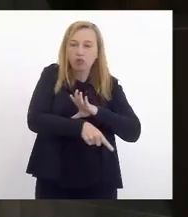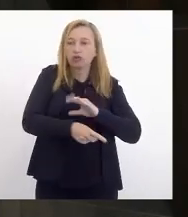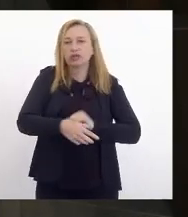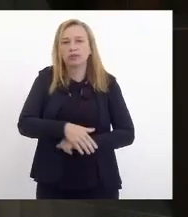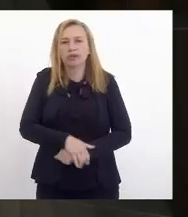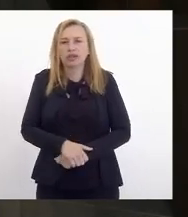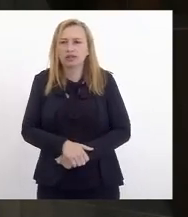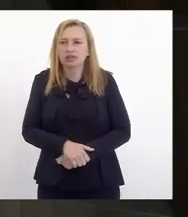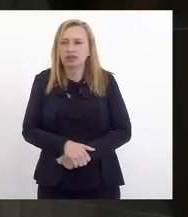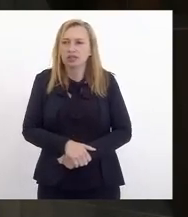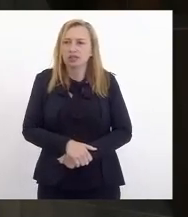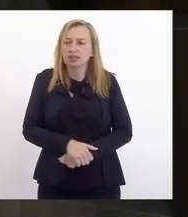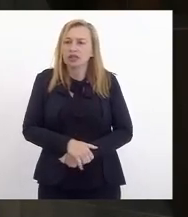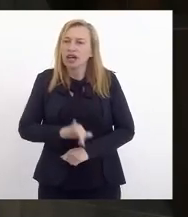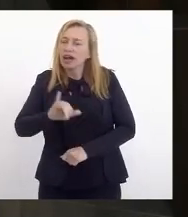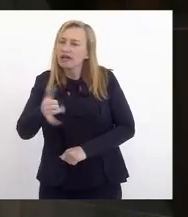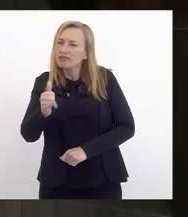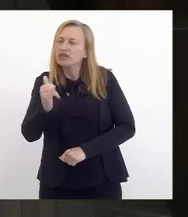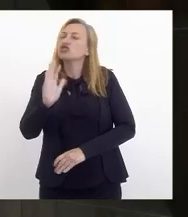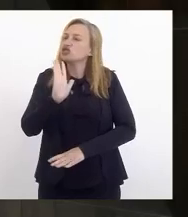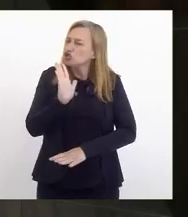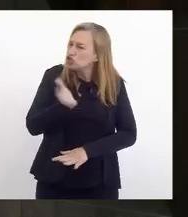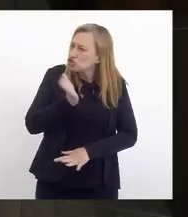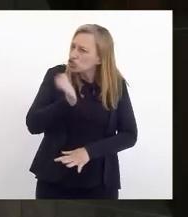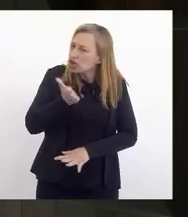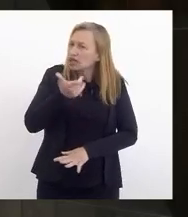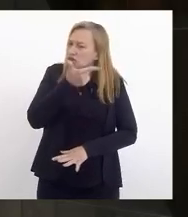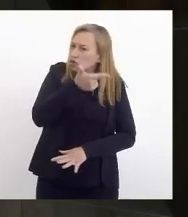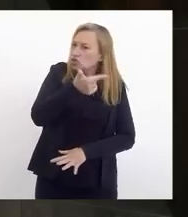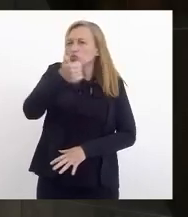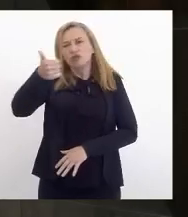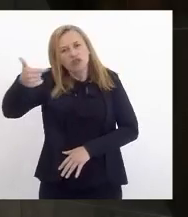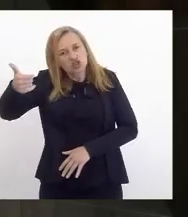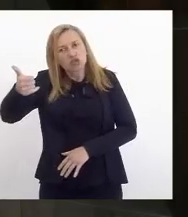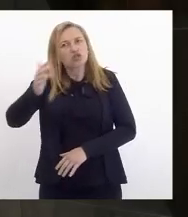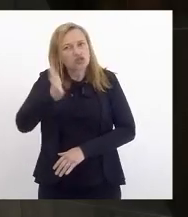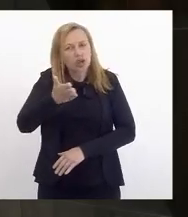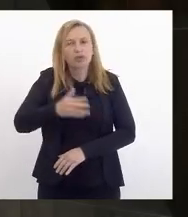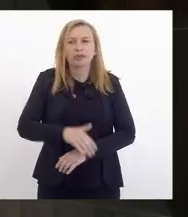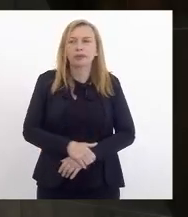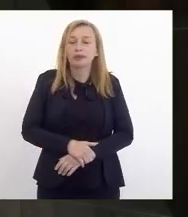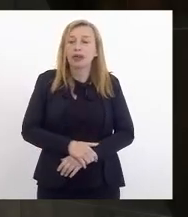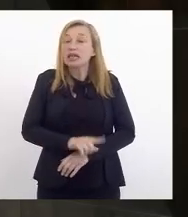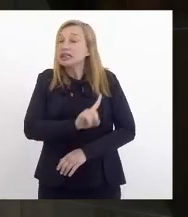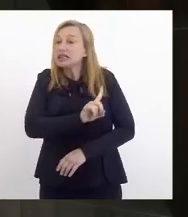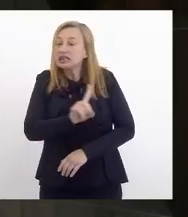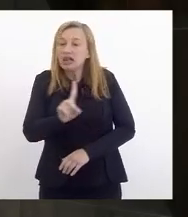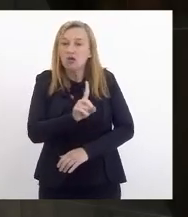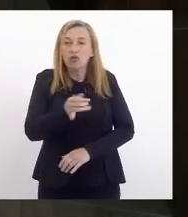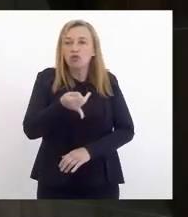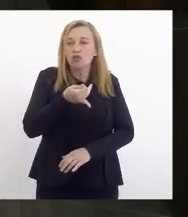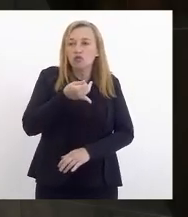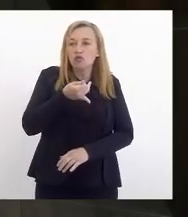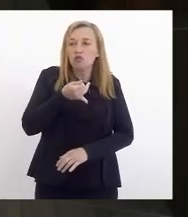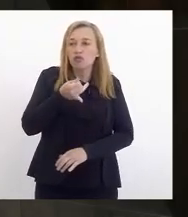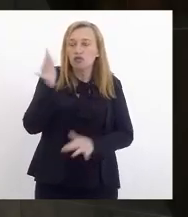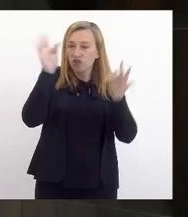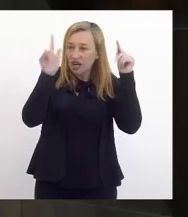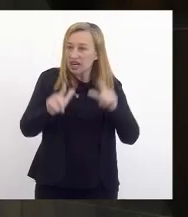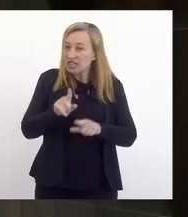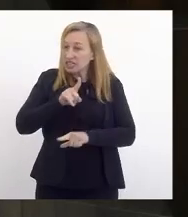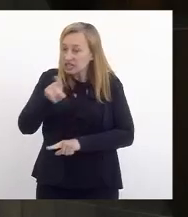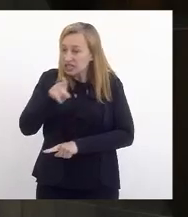profundamente a inflação já de 2022. Não satisfeito ele,